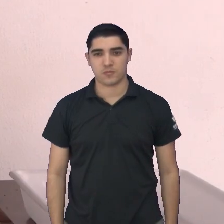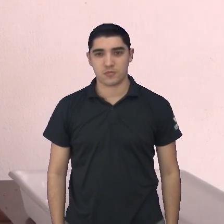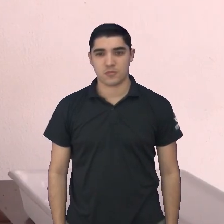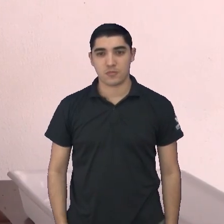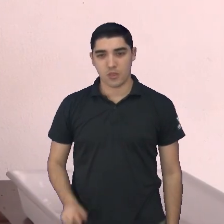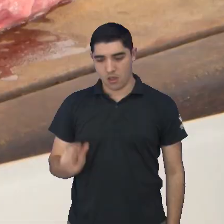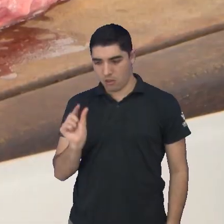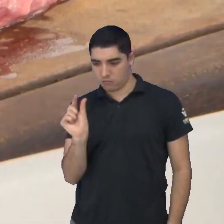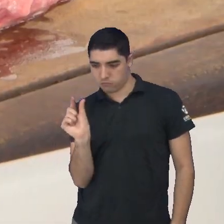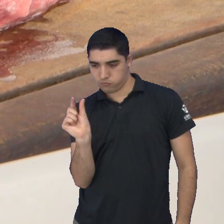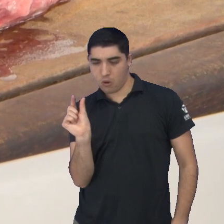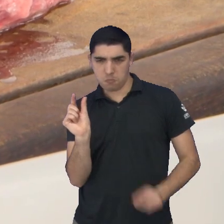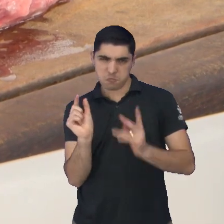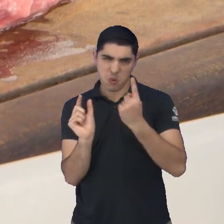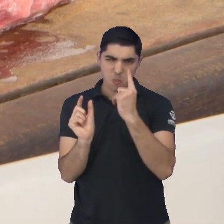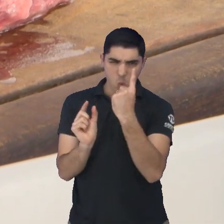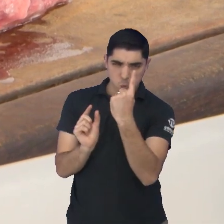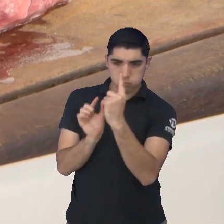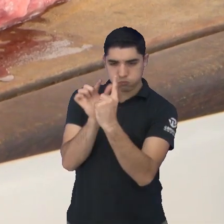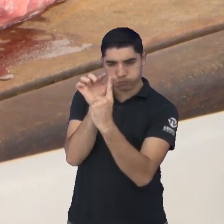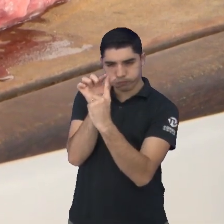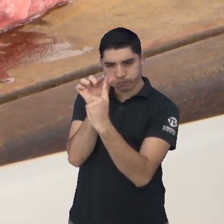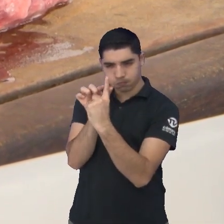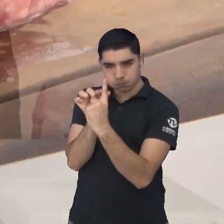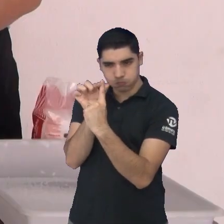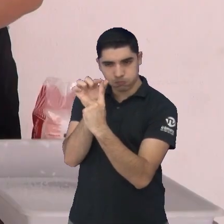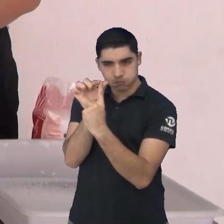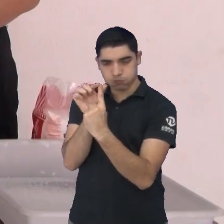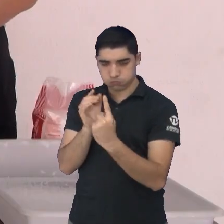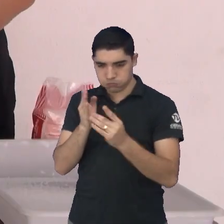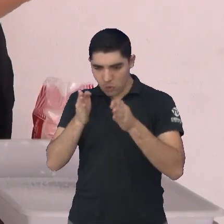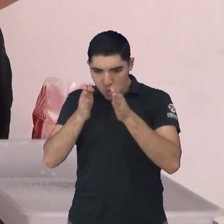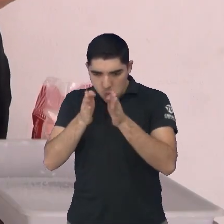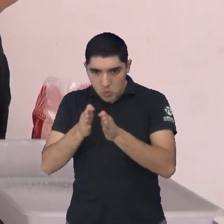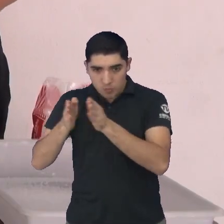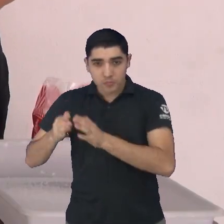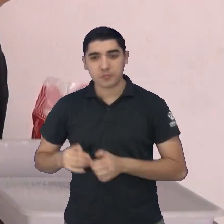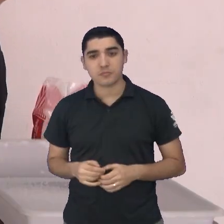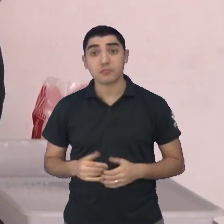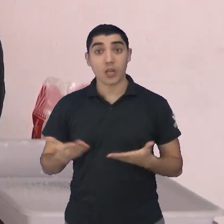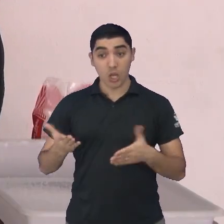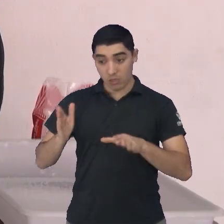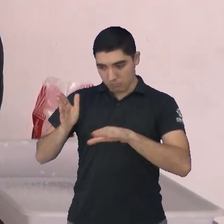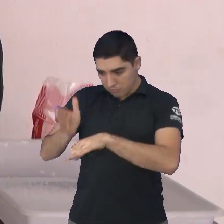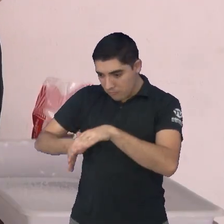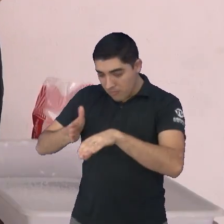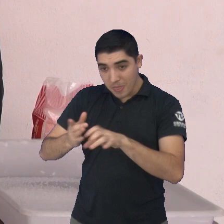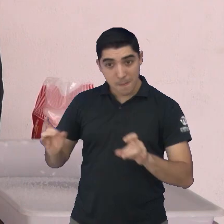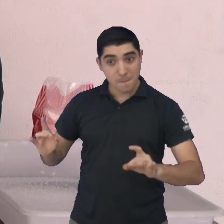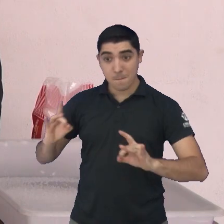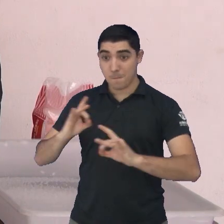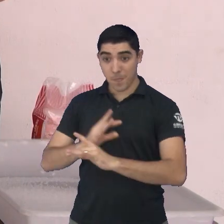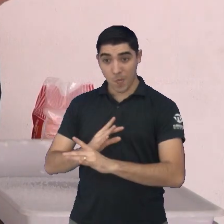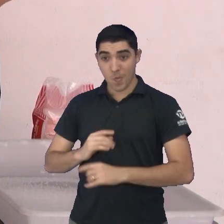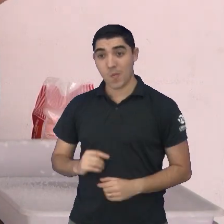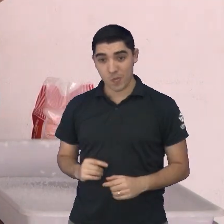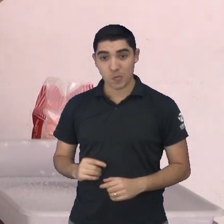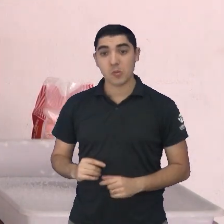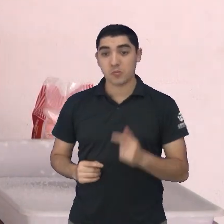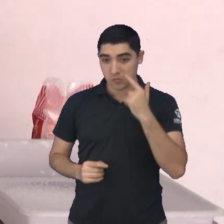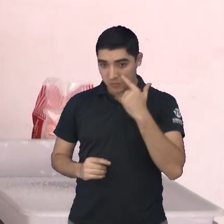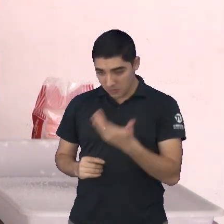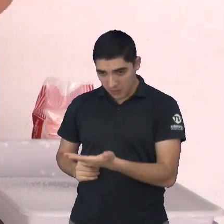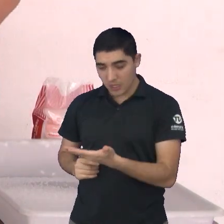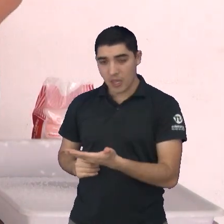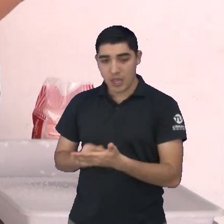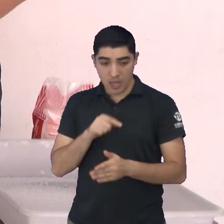Espessura de um dedo, porque isso daqui também não demora muito, né? Seu Júlio, carne já tá cortada, aqui pra bem